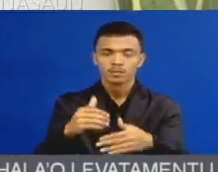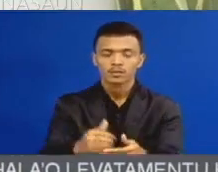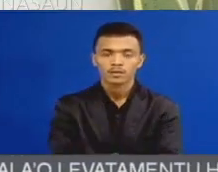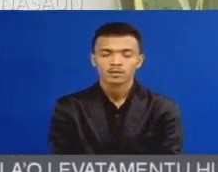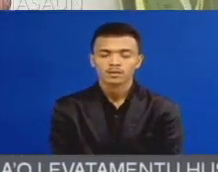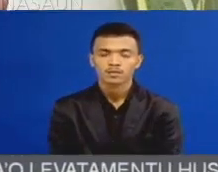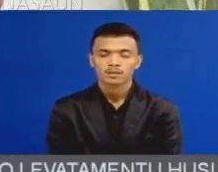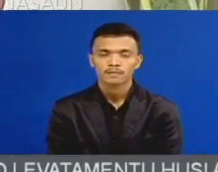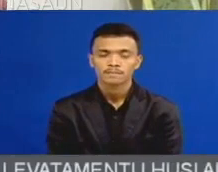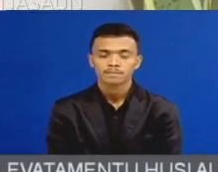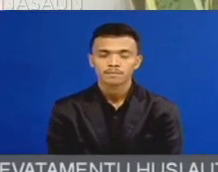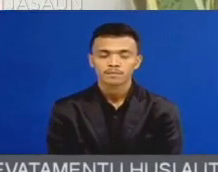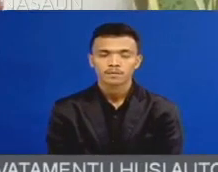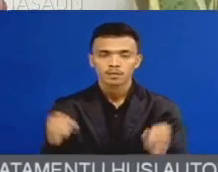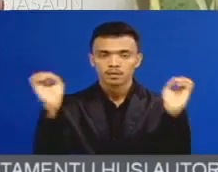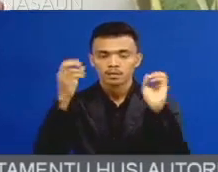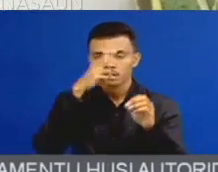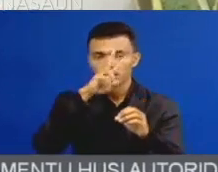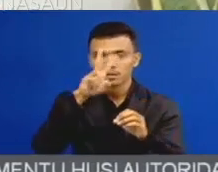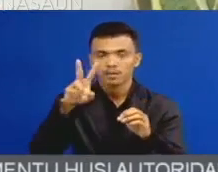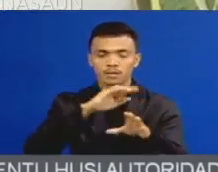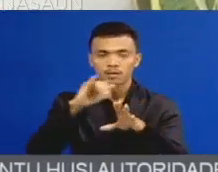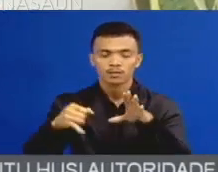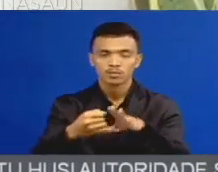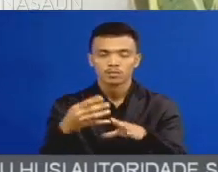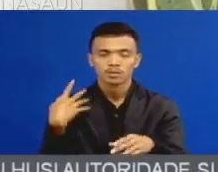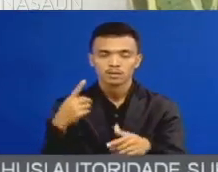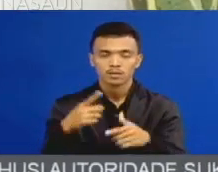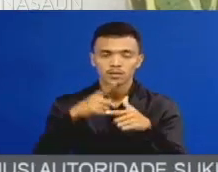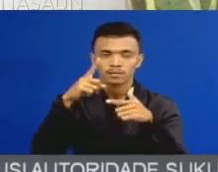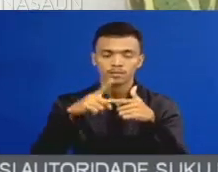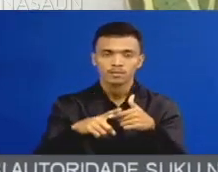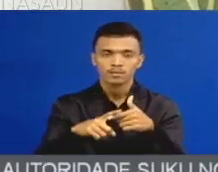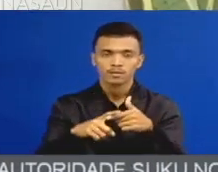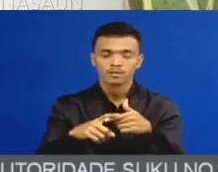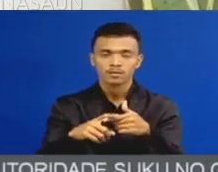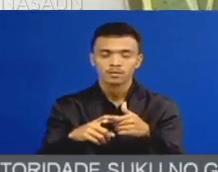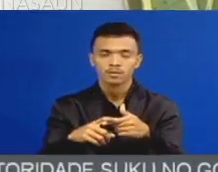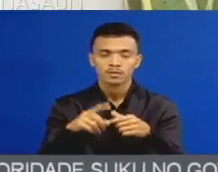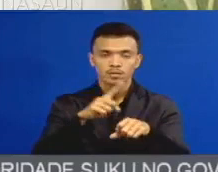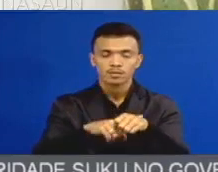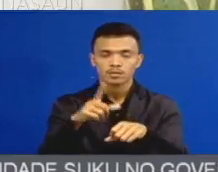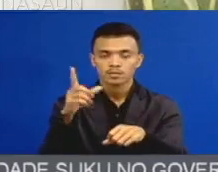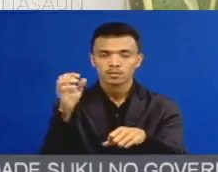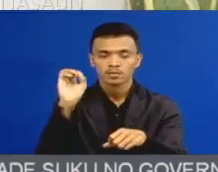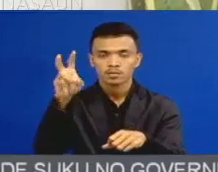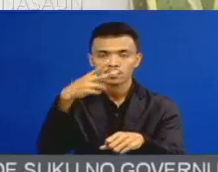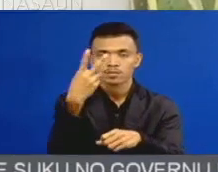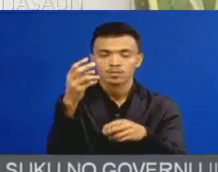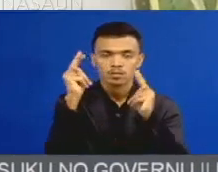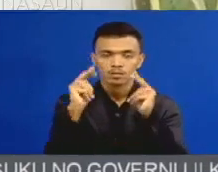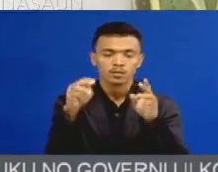maka ita la identifica tecnia la involve neba ita molok or sanción rua tingi liberta fila palinia, tuir